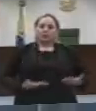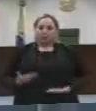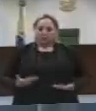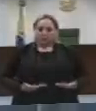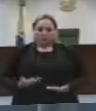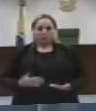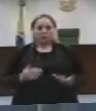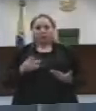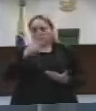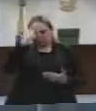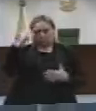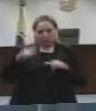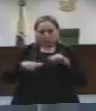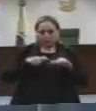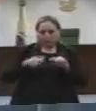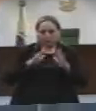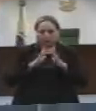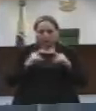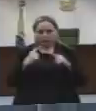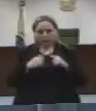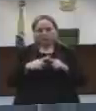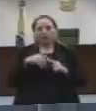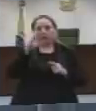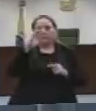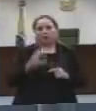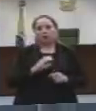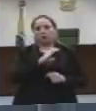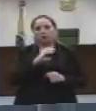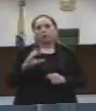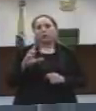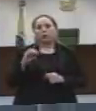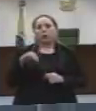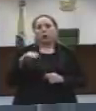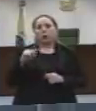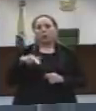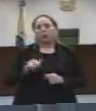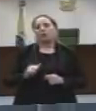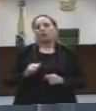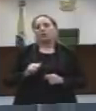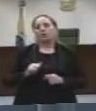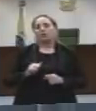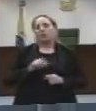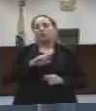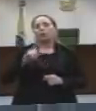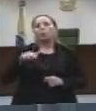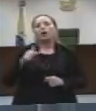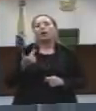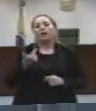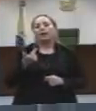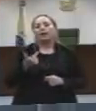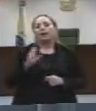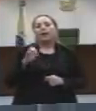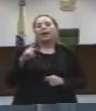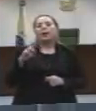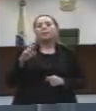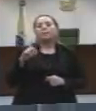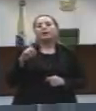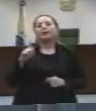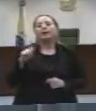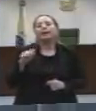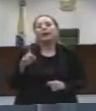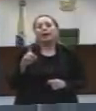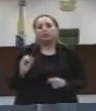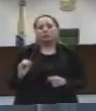igrejas ou entidades católic romanas não assim sejam considerados como empregados vedando a possibilidade daa trabalhista